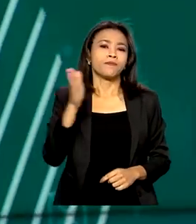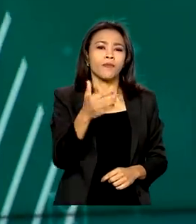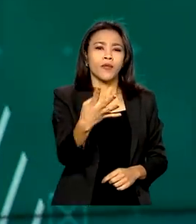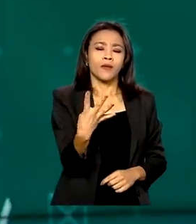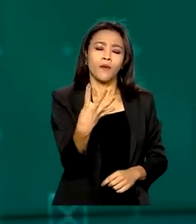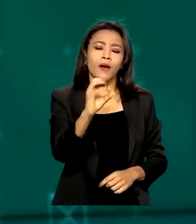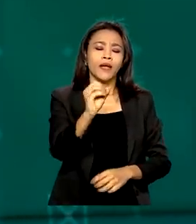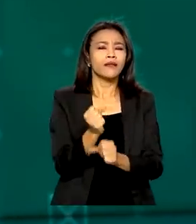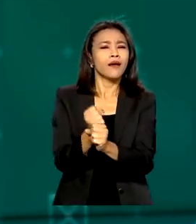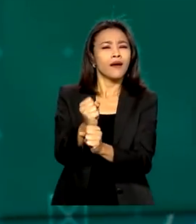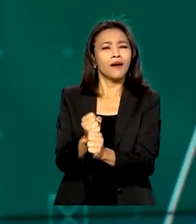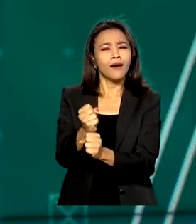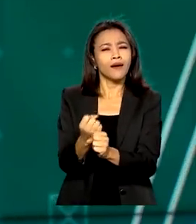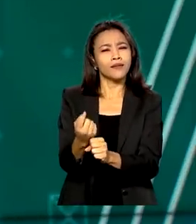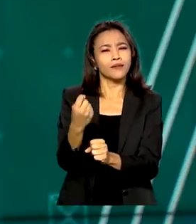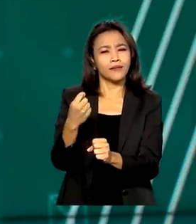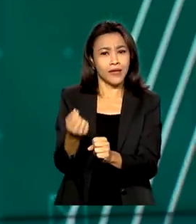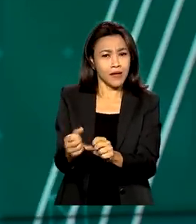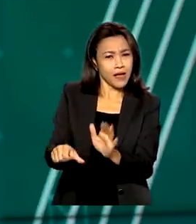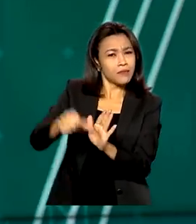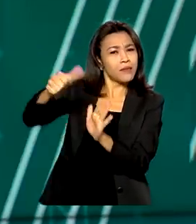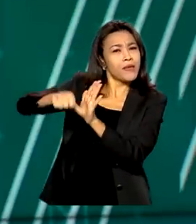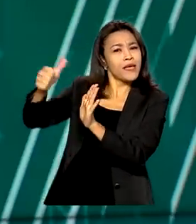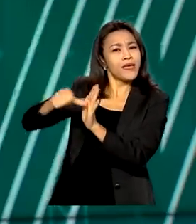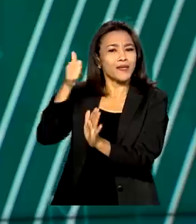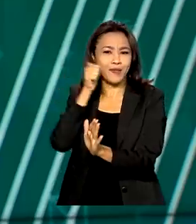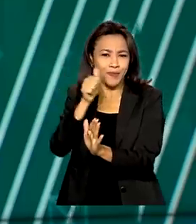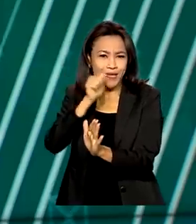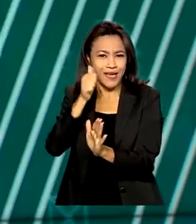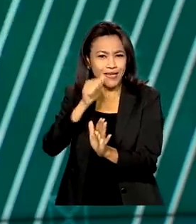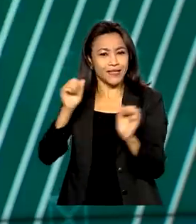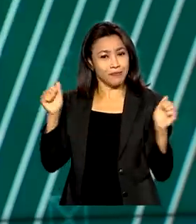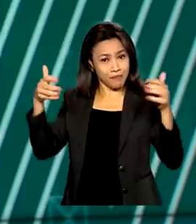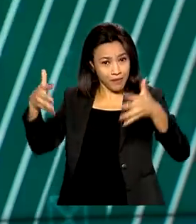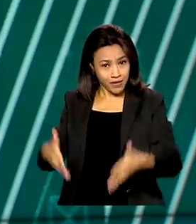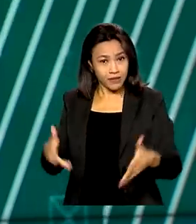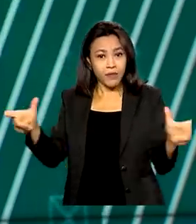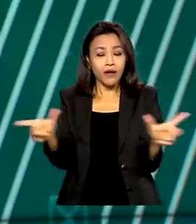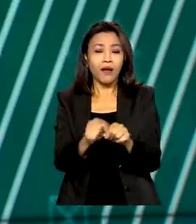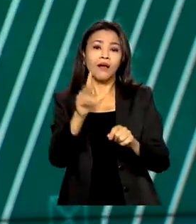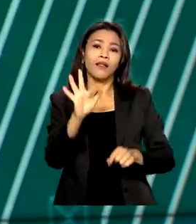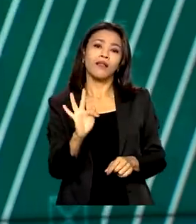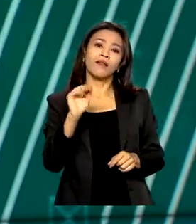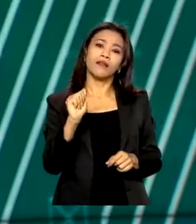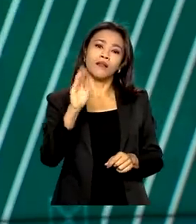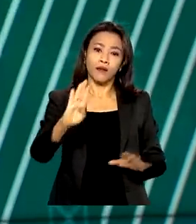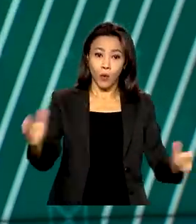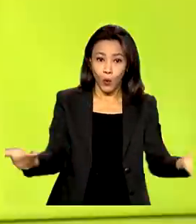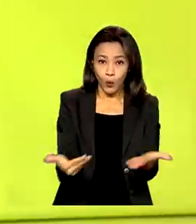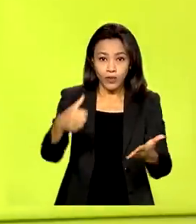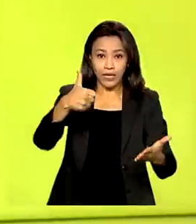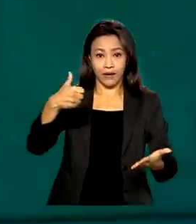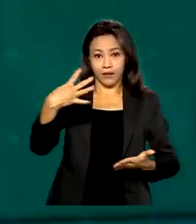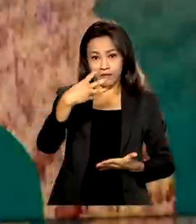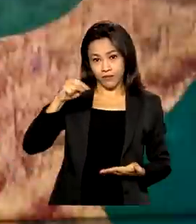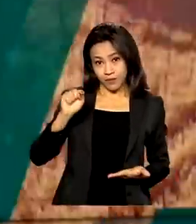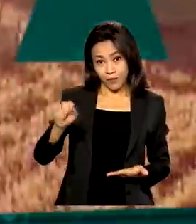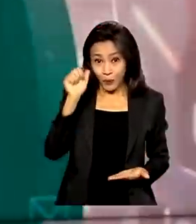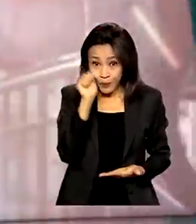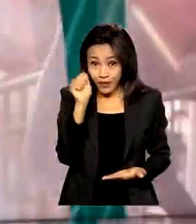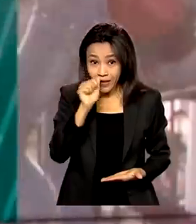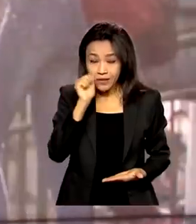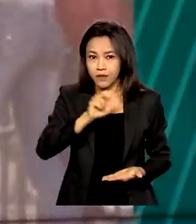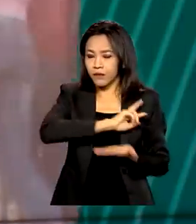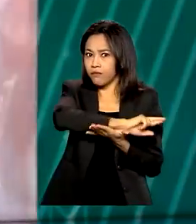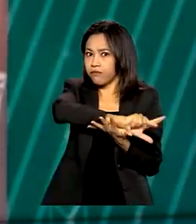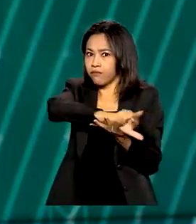as primeiras mulheres passavam a fazer parte da Força Aérea Brasileira. Hoje já são 14 mil e ocupam os mais